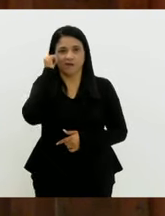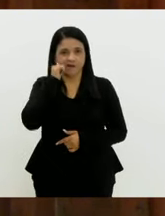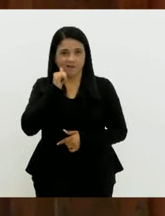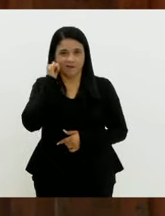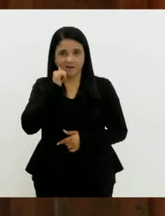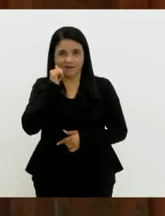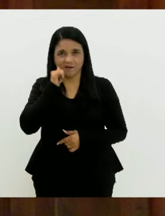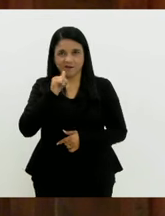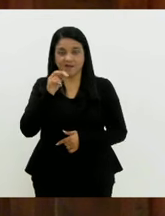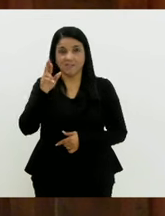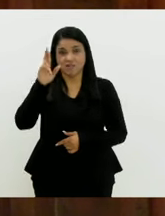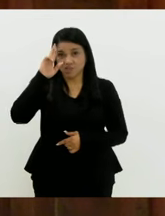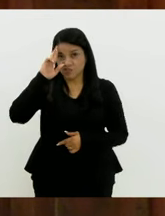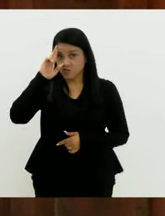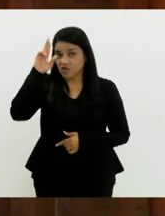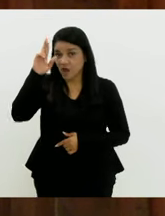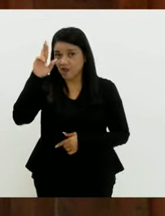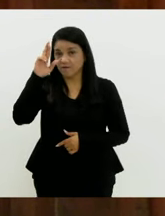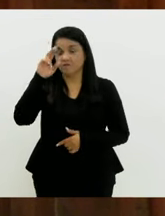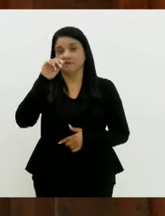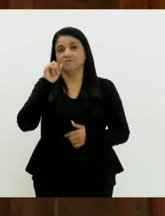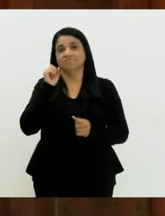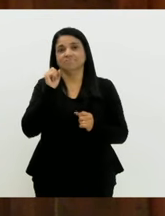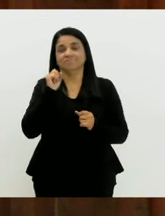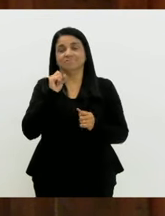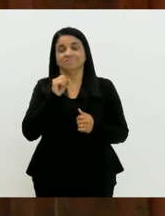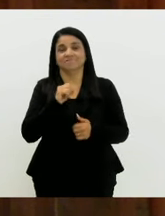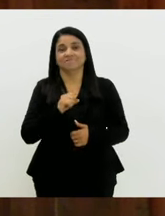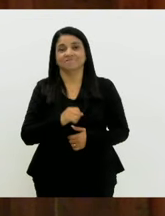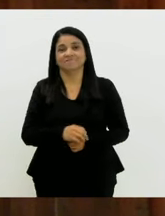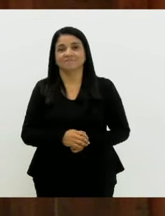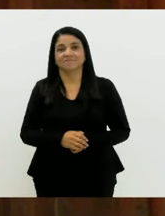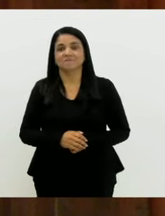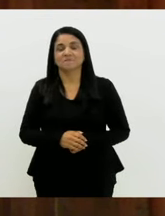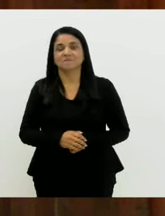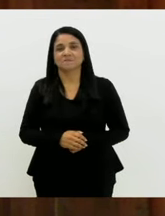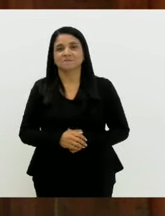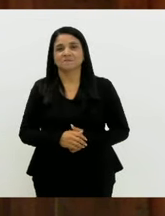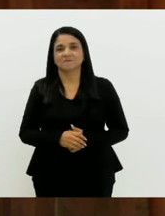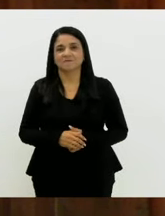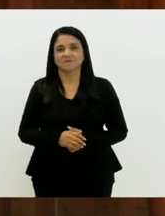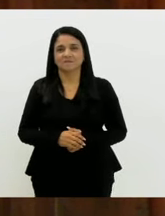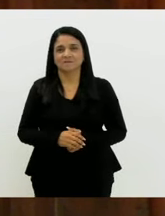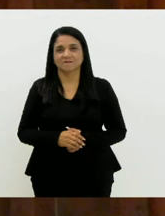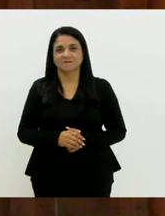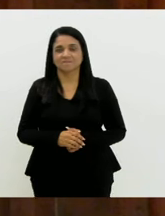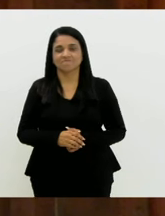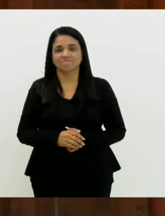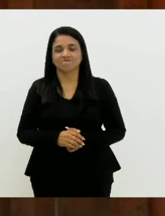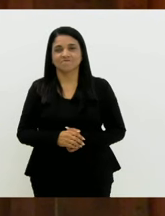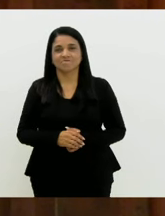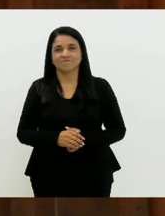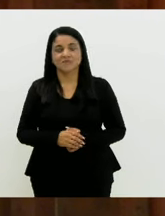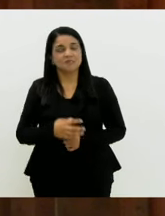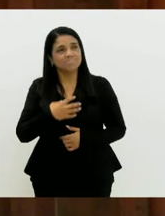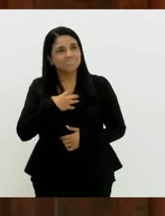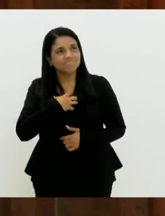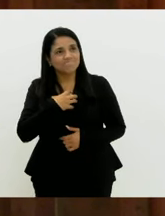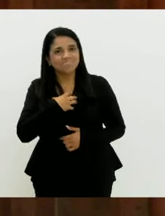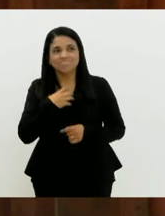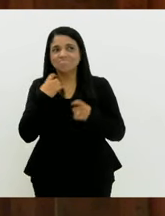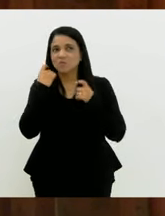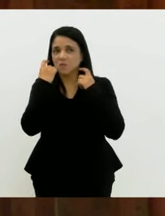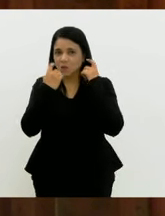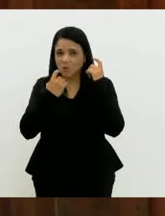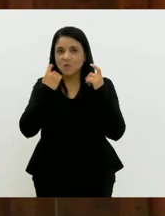chefe de poder. E e realmente estava apreensiva e vou dizer que